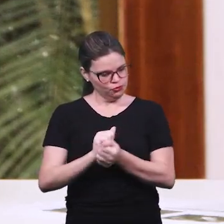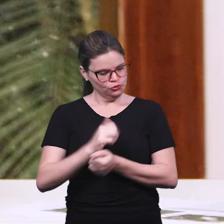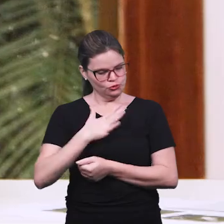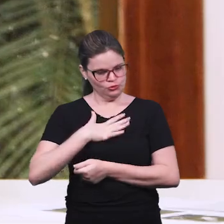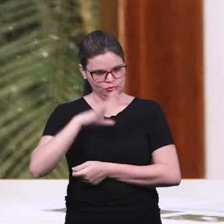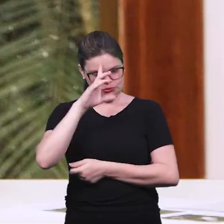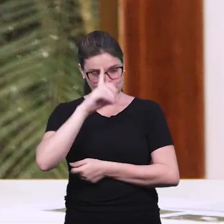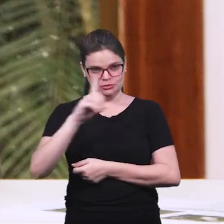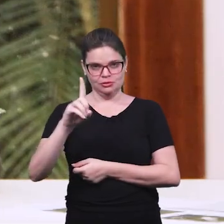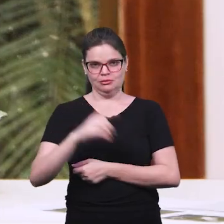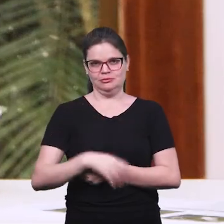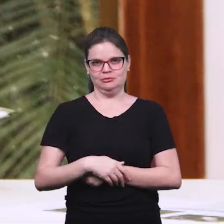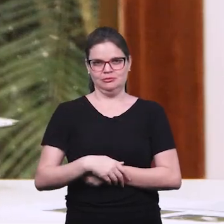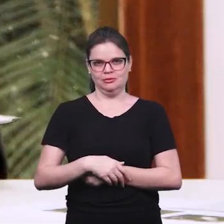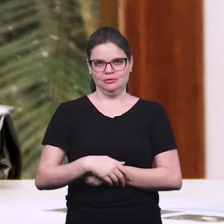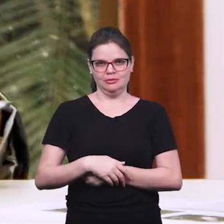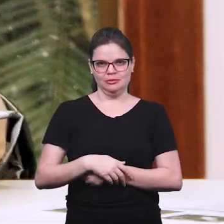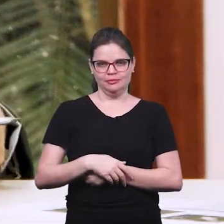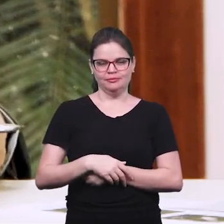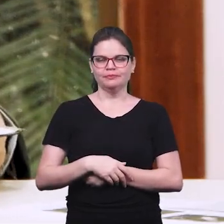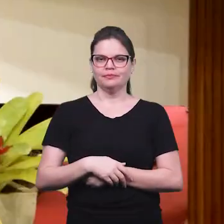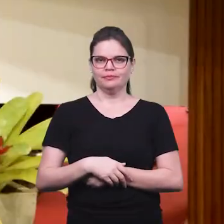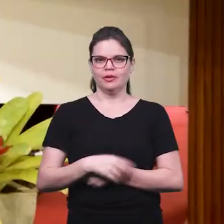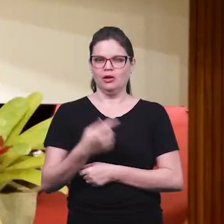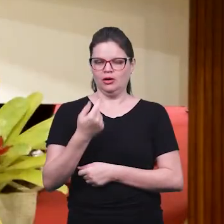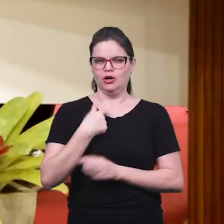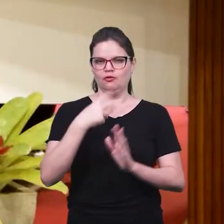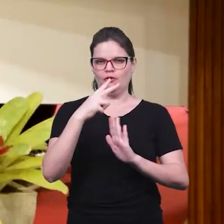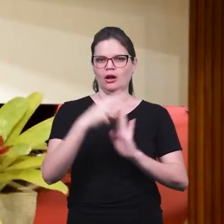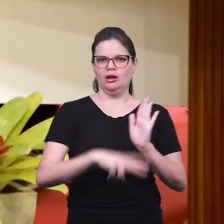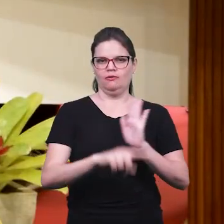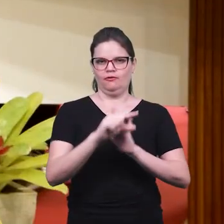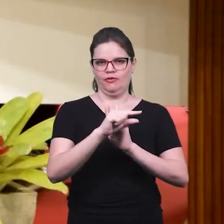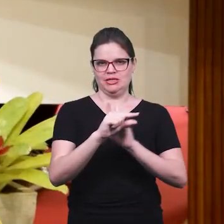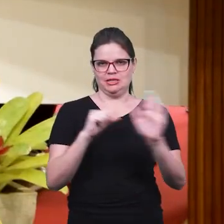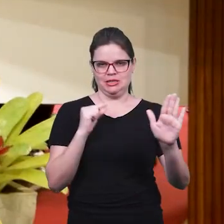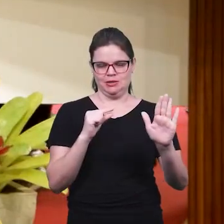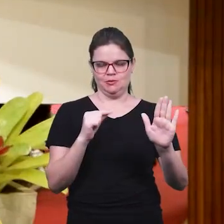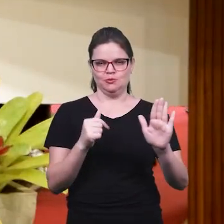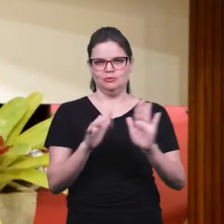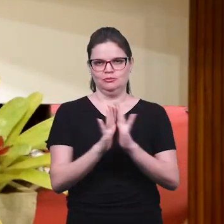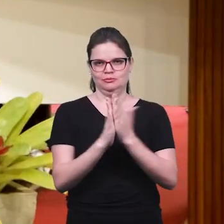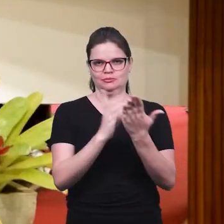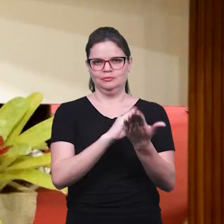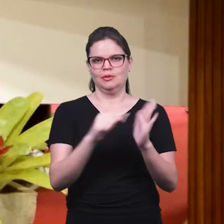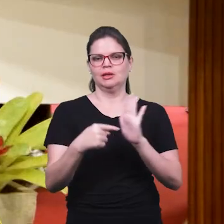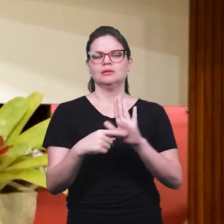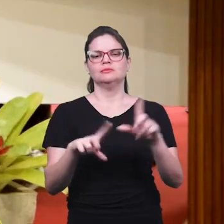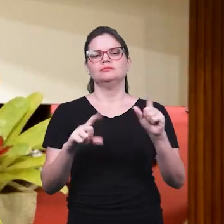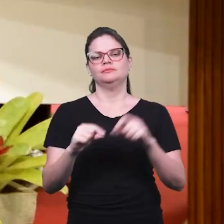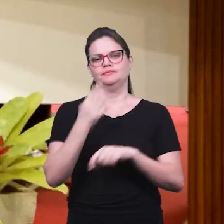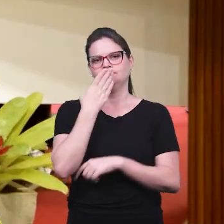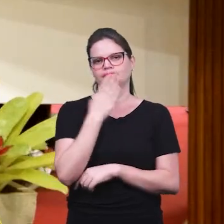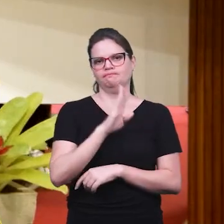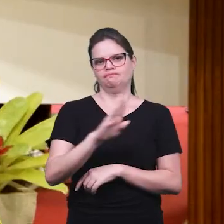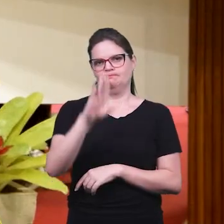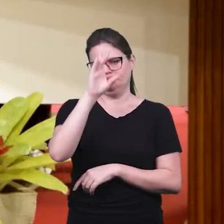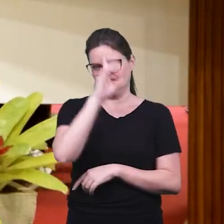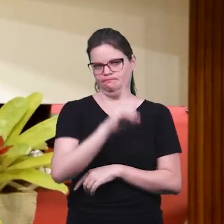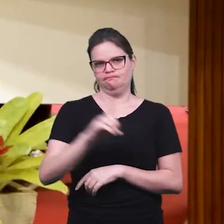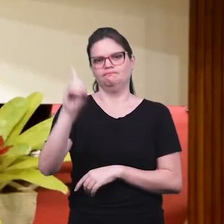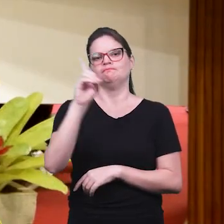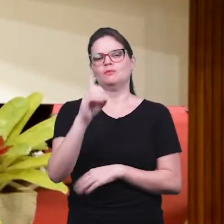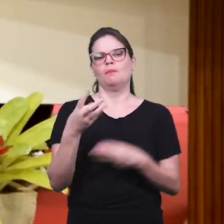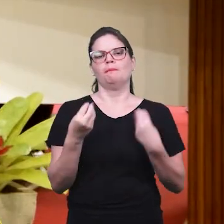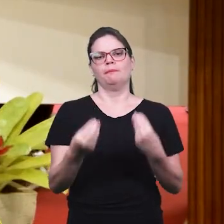verso da Bíblia ainda. Então, vou ler o primeiro verso, que fala da promessa de Deus para a salvação